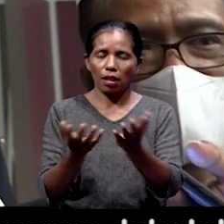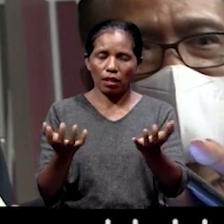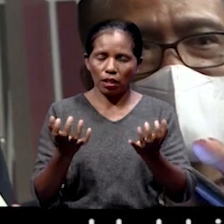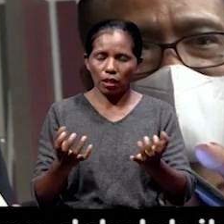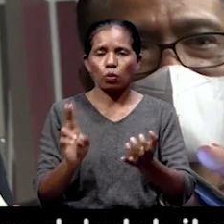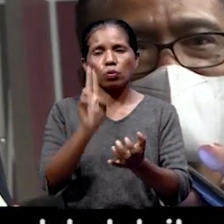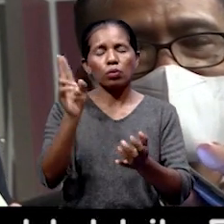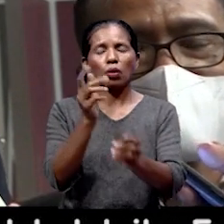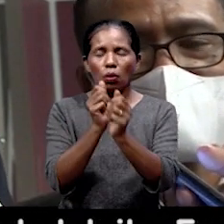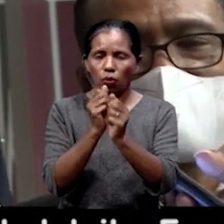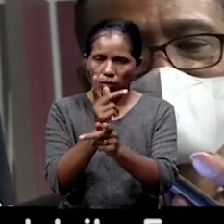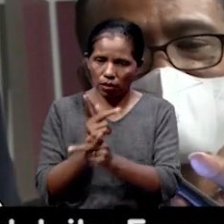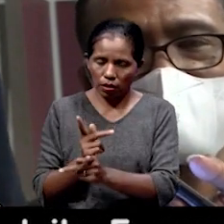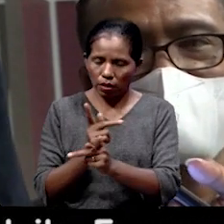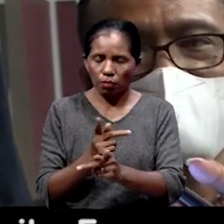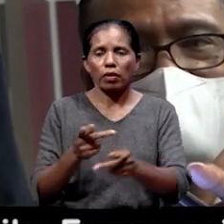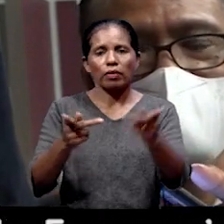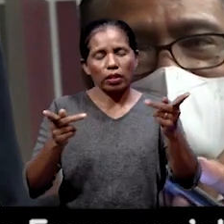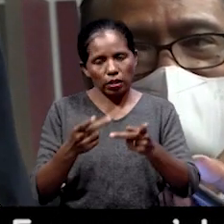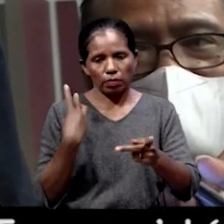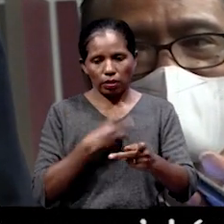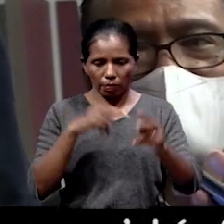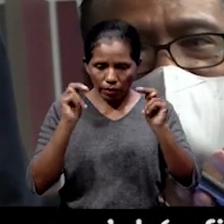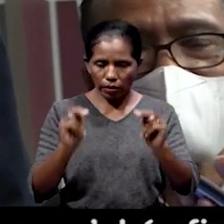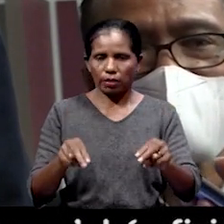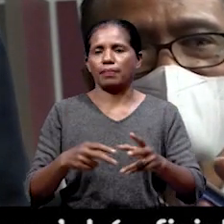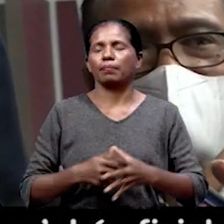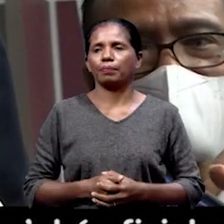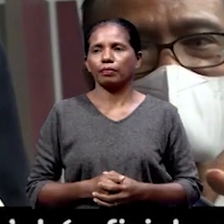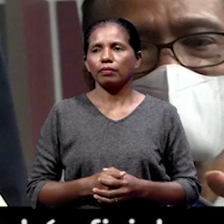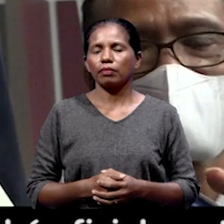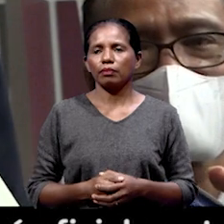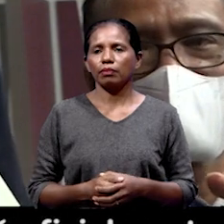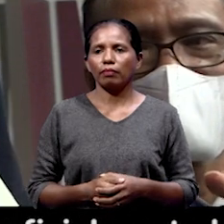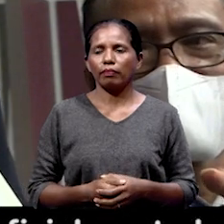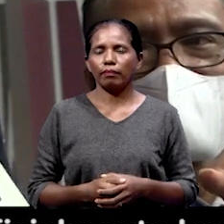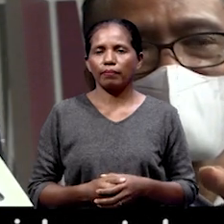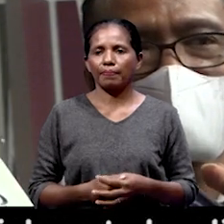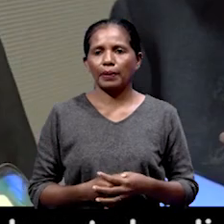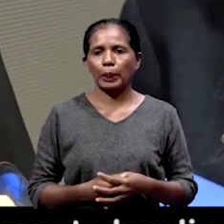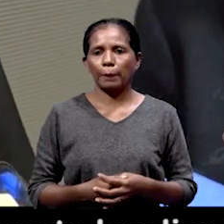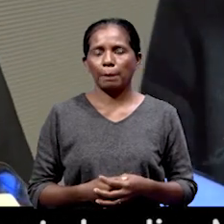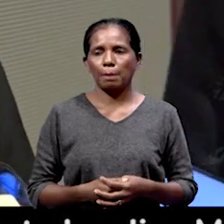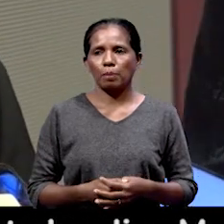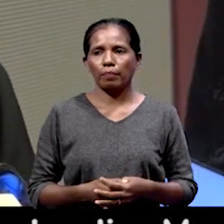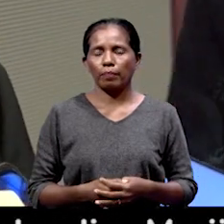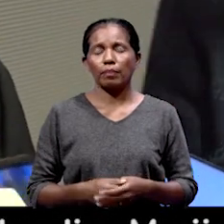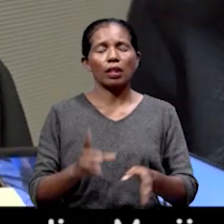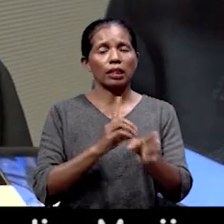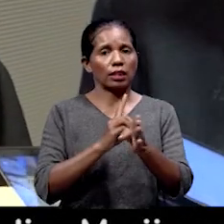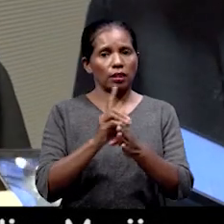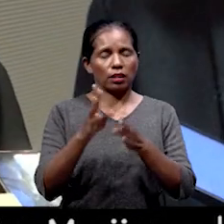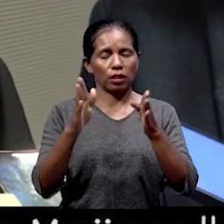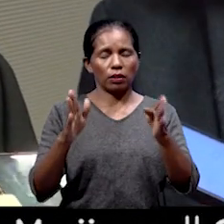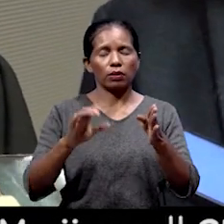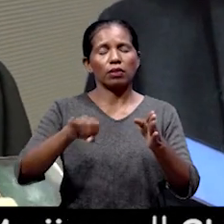gasta ho dia no kolare ba fatin memak ita precisa such as in agriculture such as in tourism. Diretor-Geral